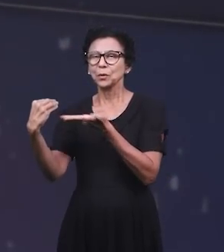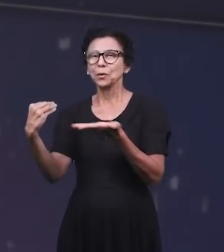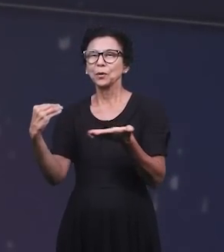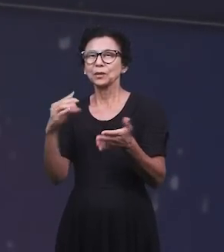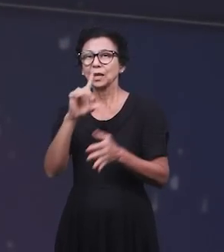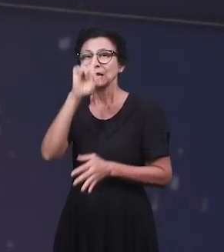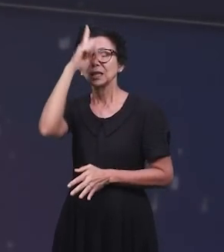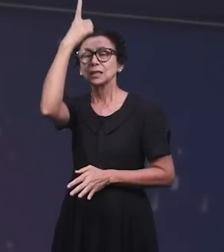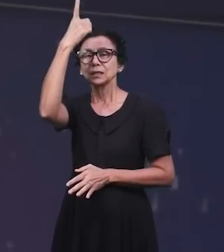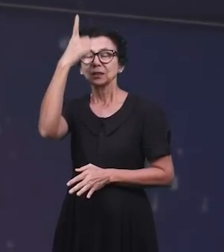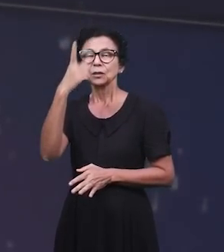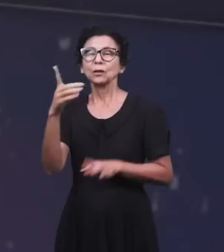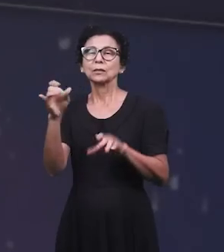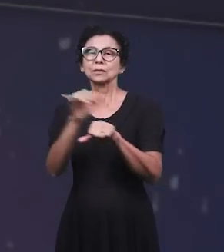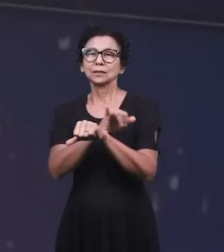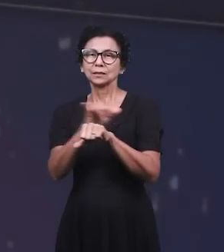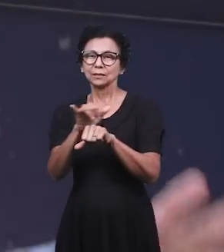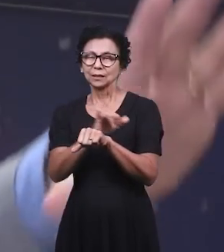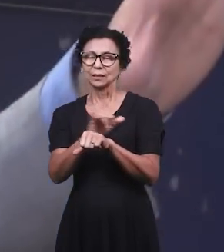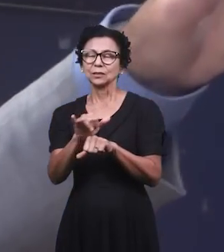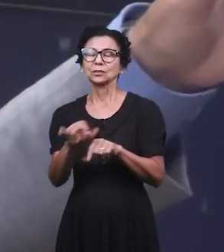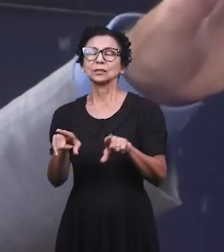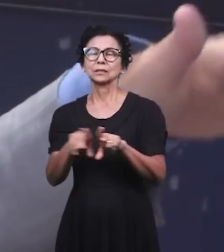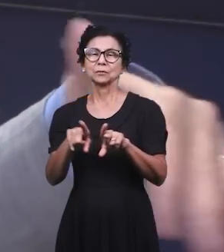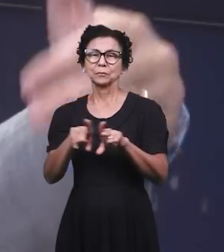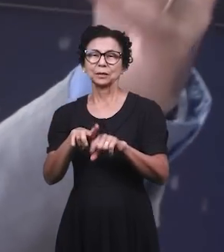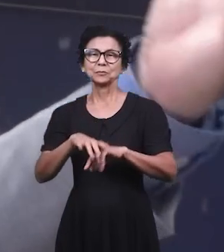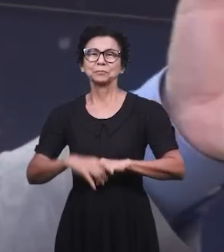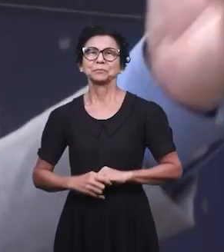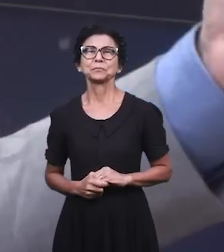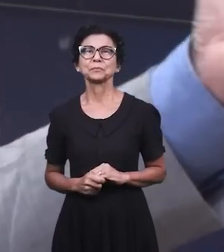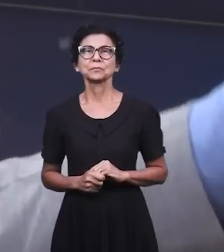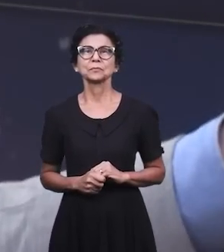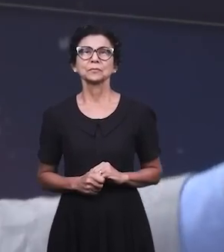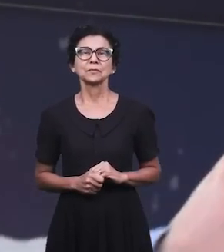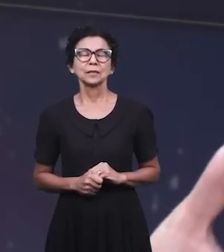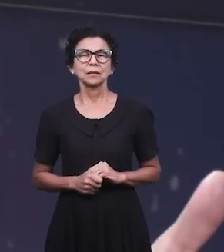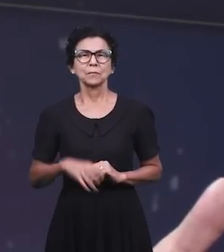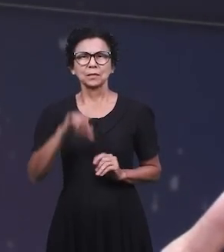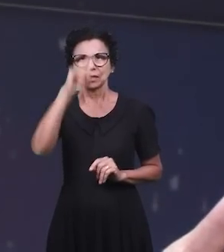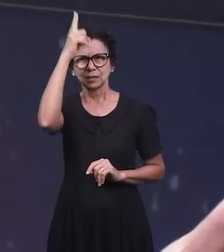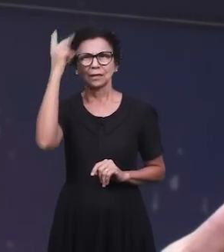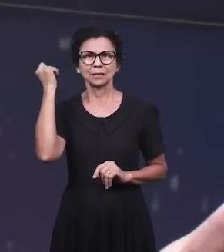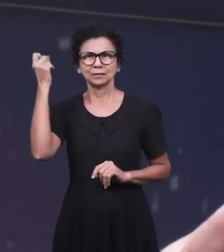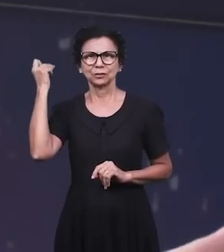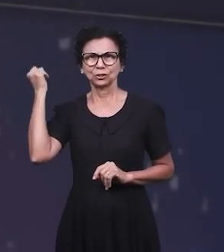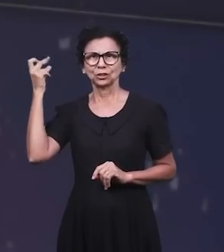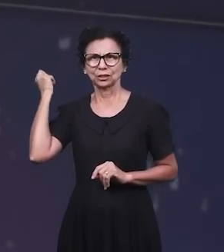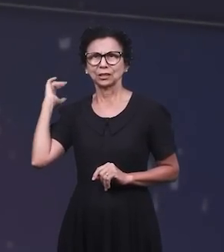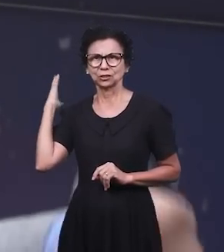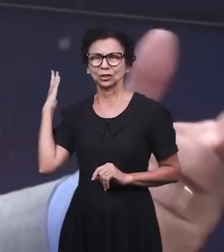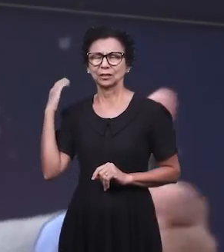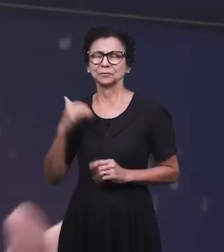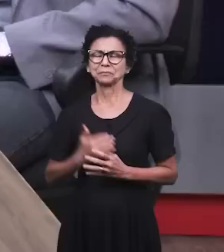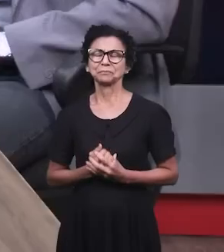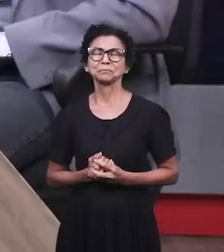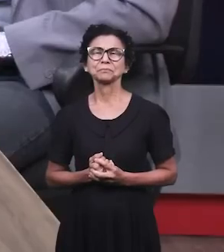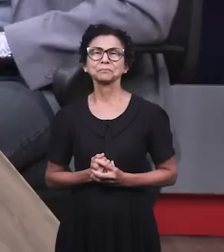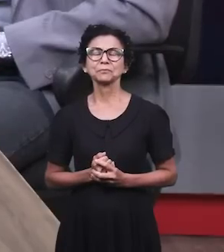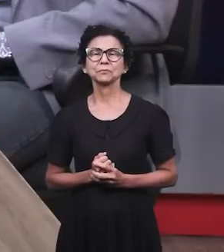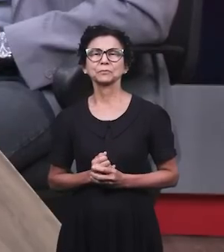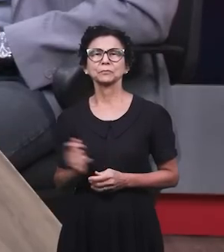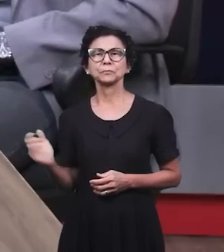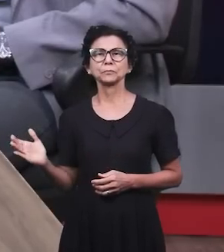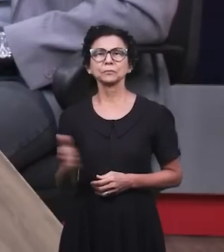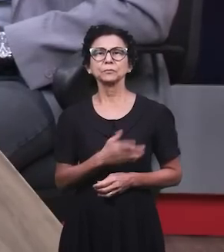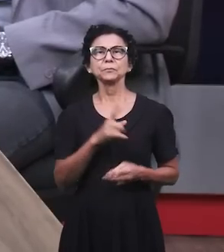sofisticando, né? Para poder exatamente... mas pegou, na verdade, uma ideia que já era criada, né? Podemos citar mais outro